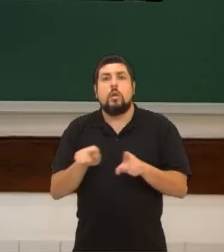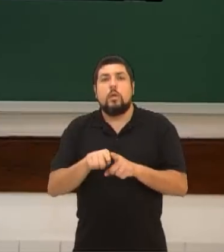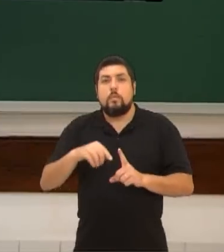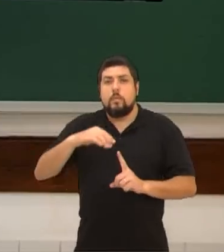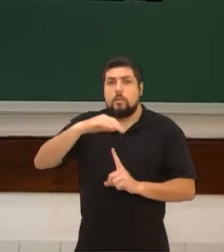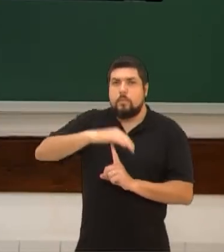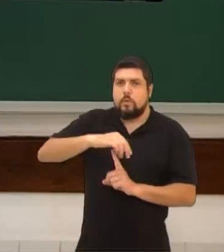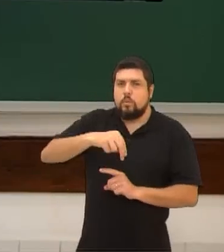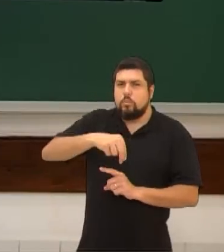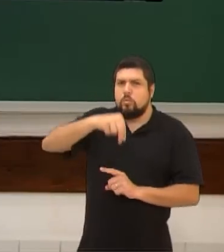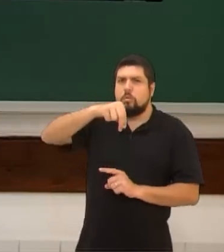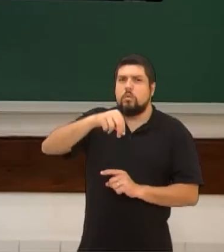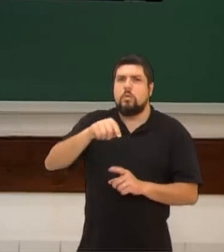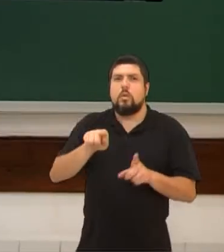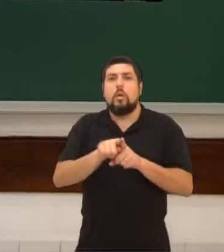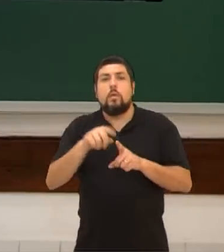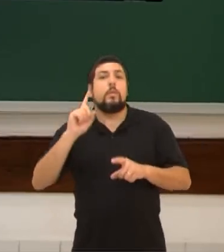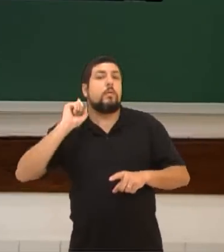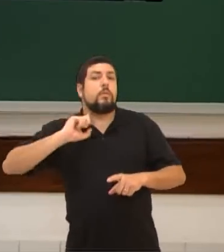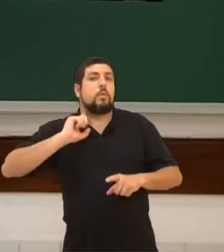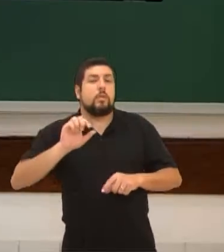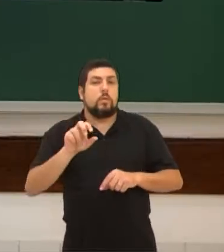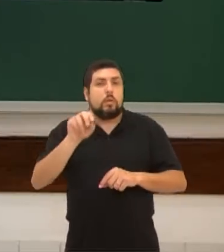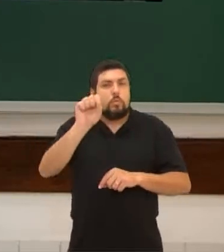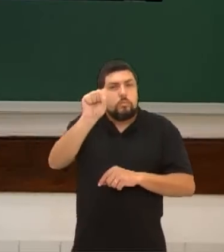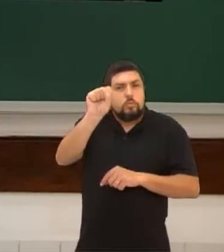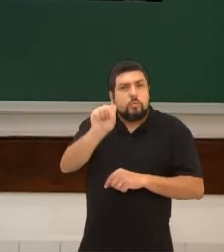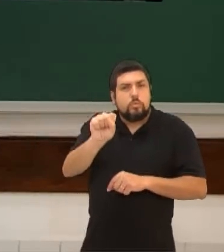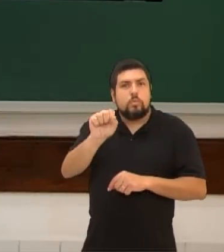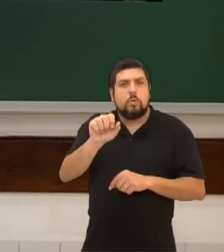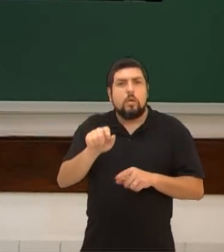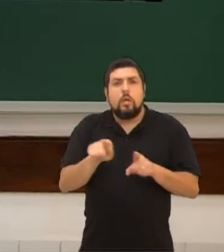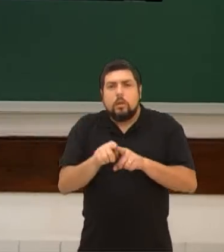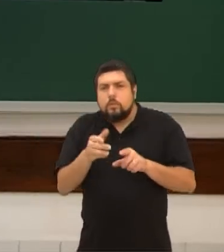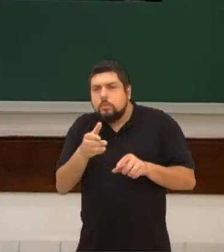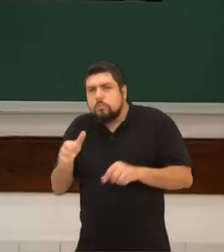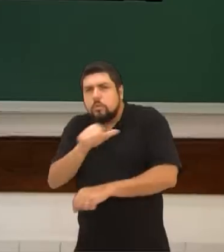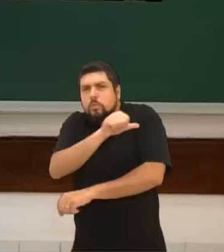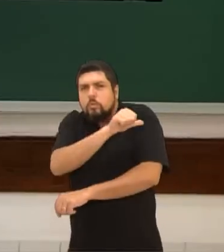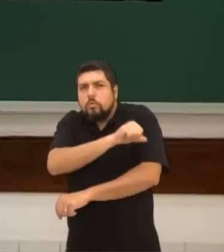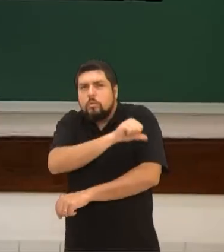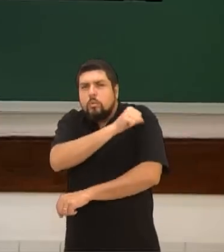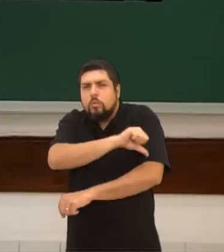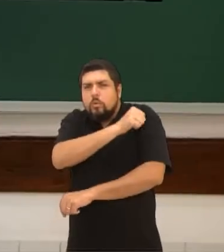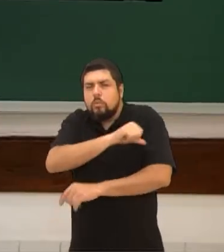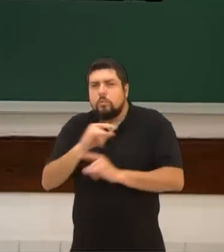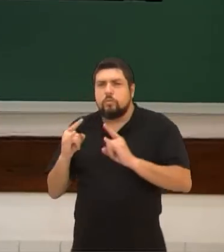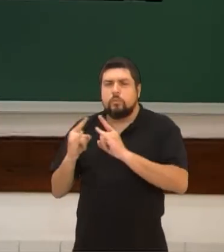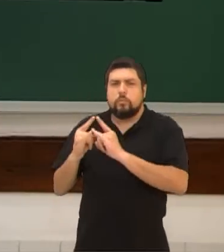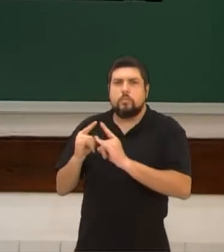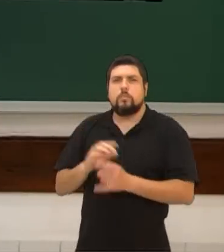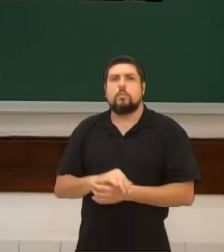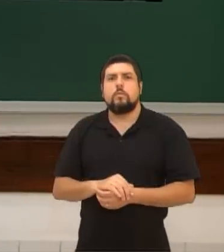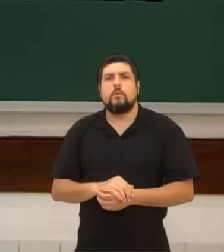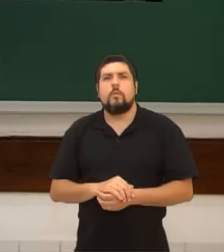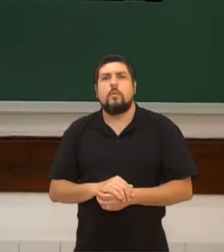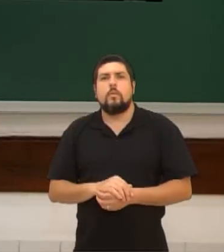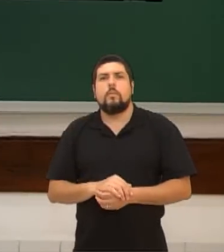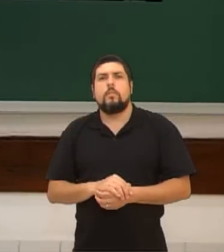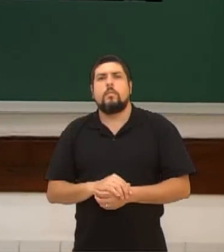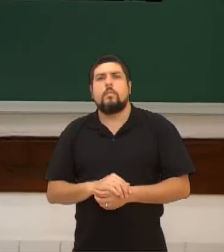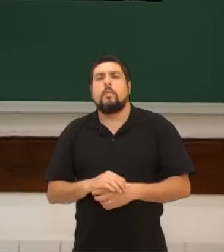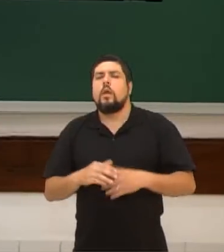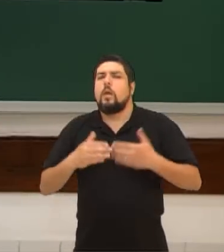Paraná, na região sul de Minas Gerais e na Baixada Fluminense. Aqui na região norte do Paraná, nas